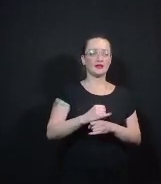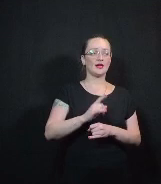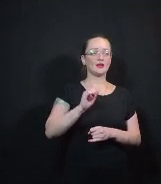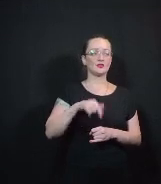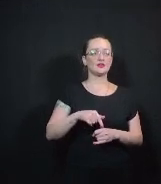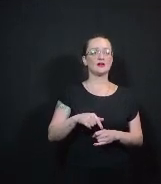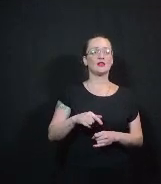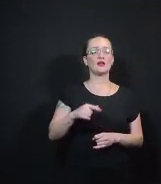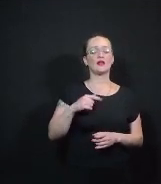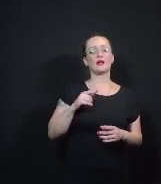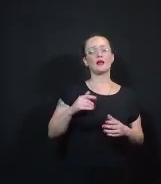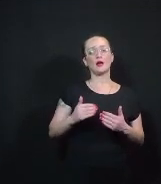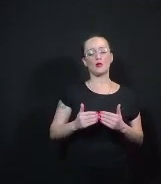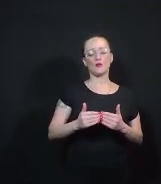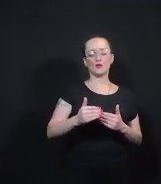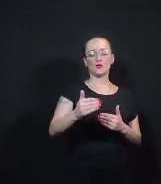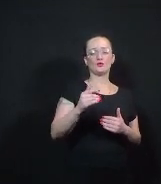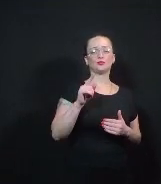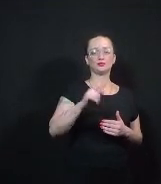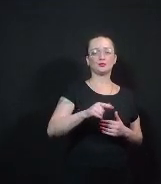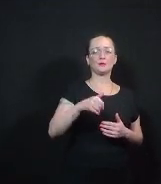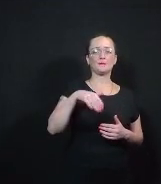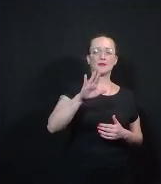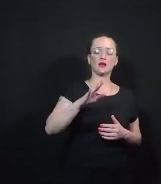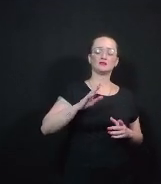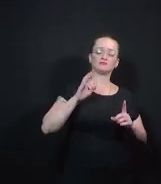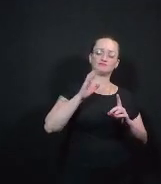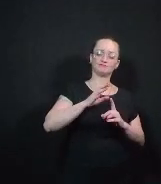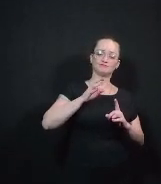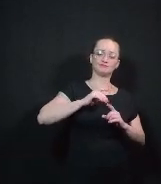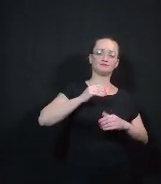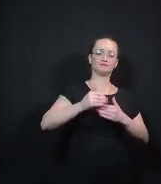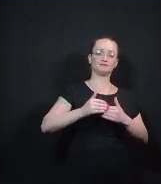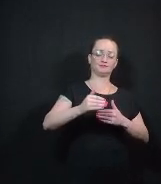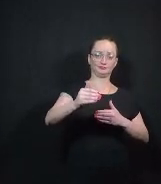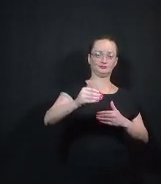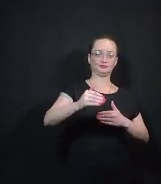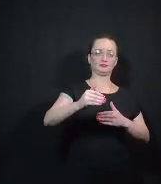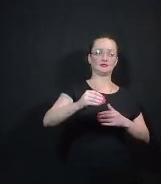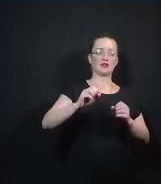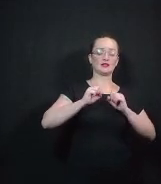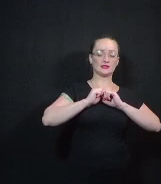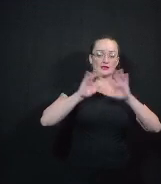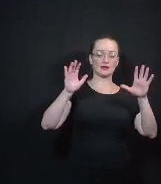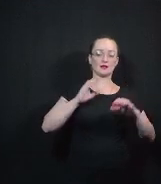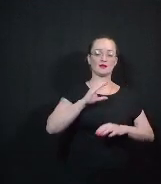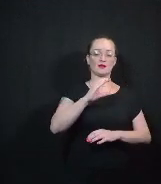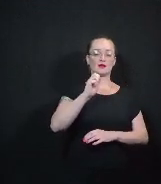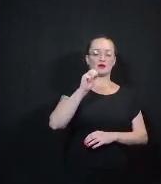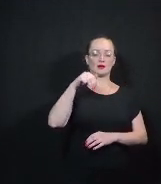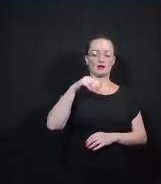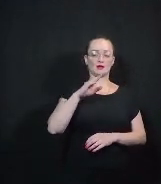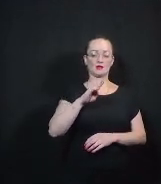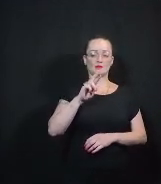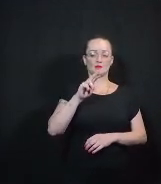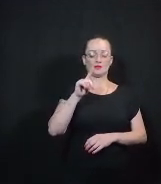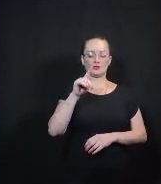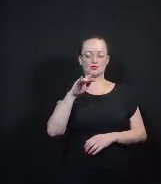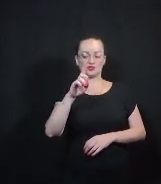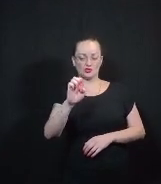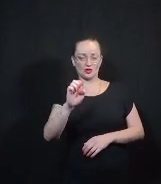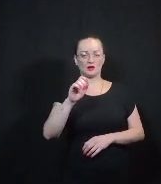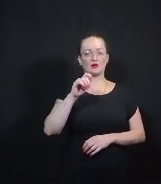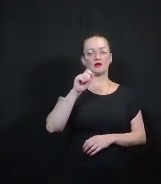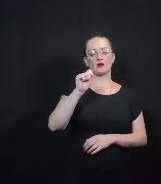ser contada a partir do, ou mais intensamente a partir do escândalo da Cambridge Analytica. E eu digo